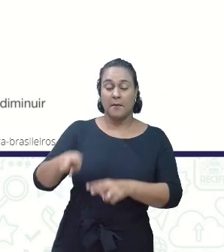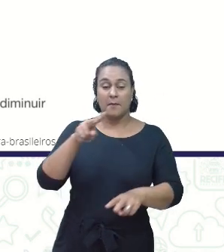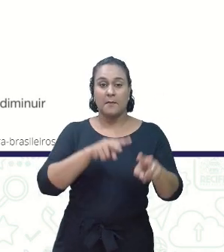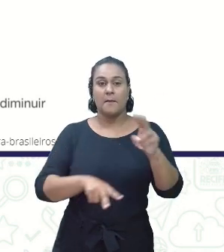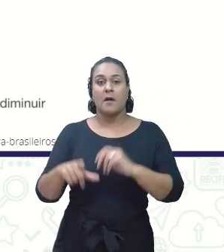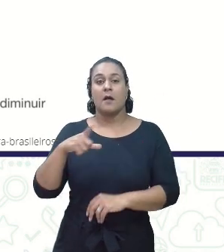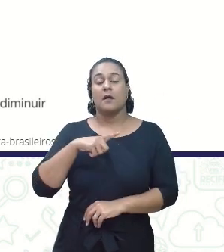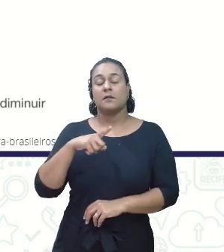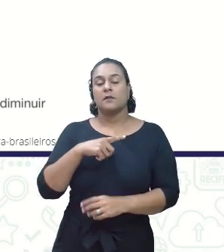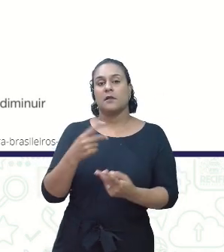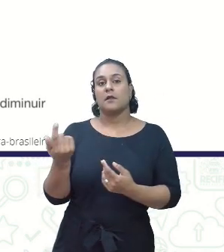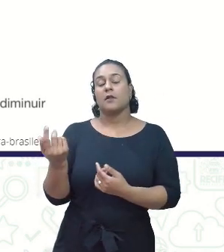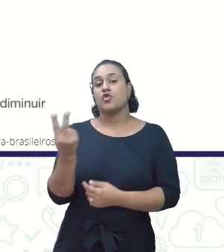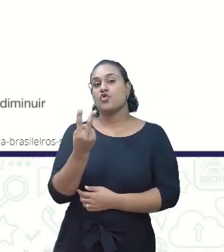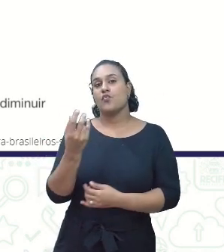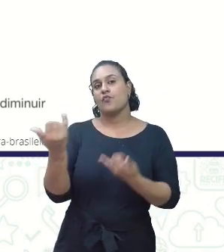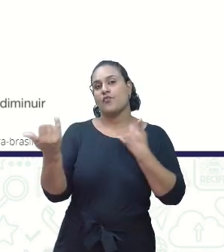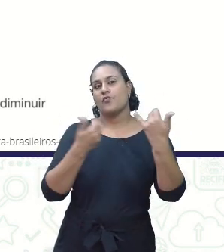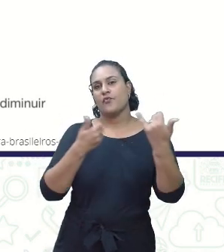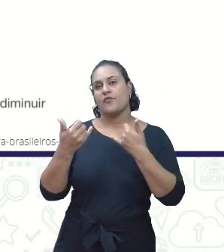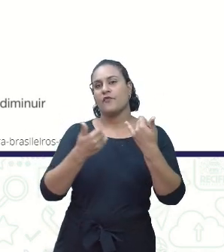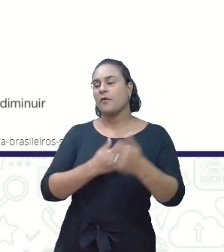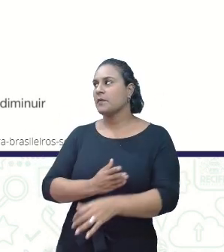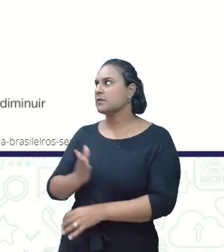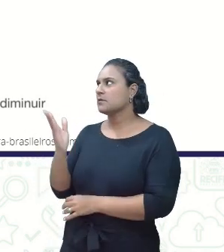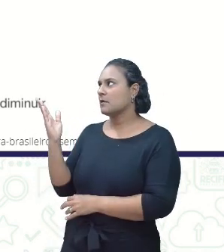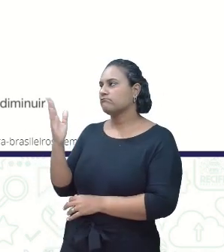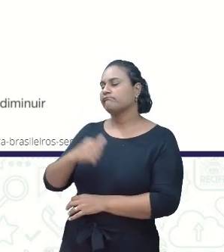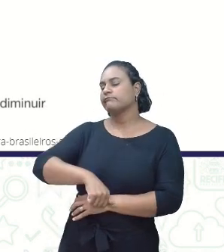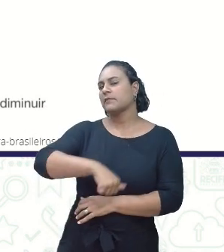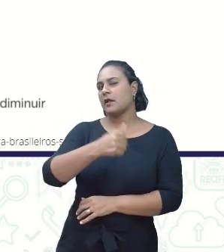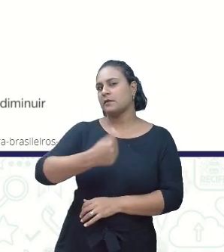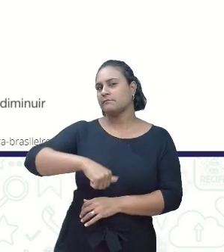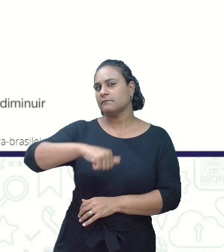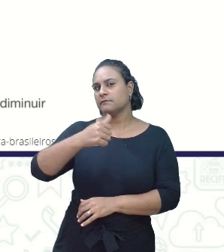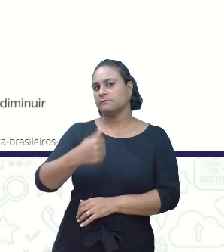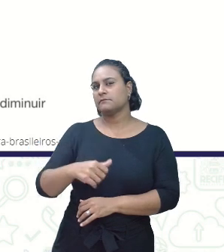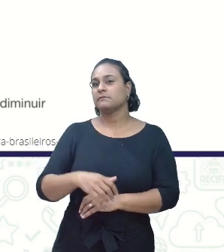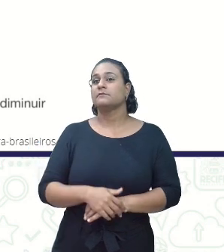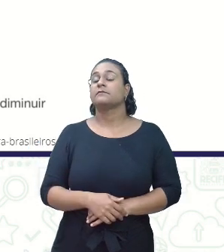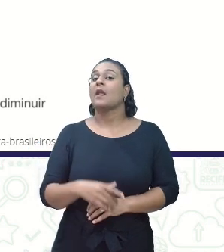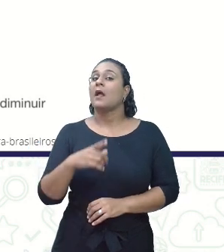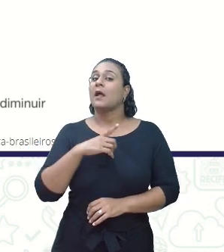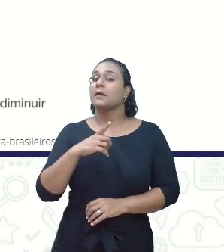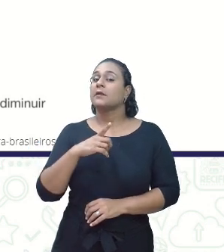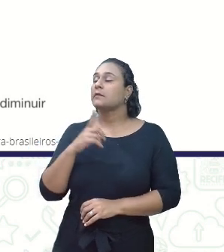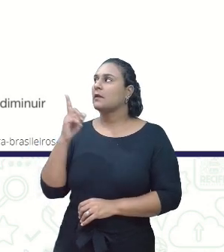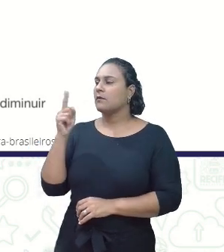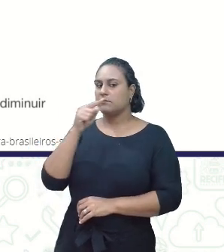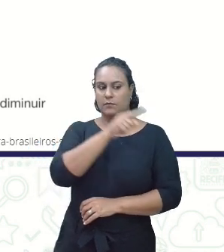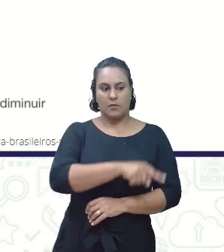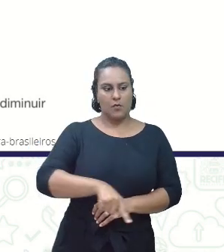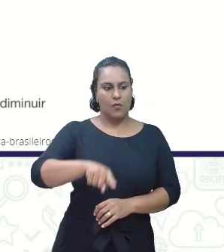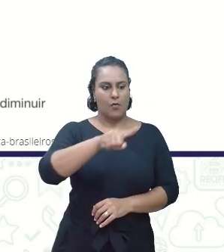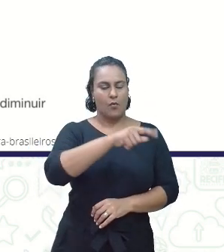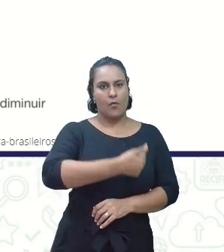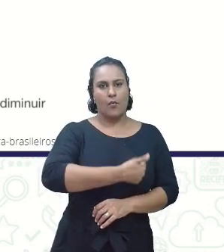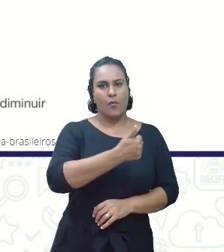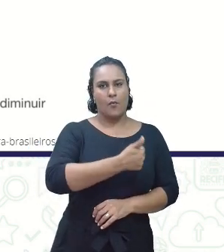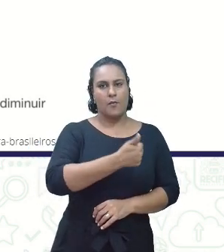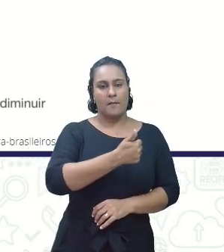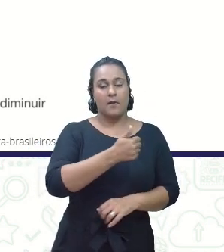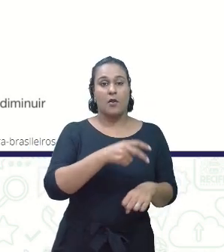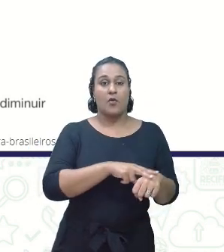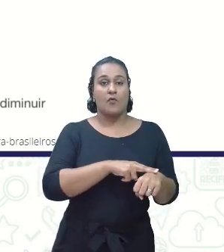duas informações interessantes para conversar, ó. Aqui nesse gráfico foi feita uma pesquisa. O